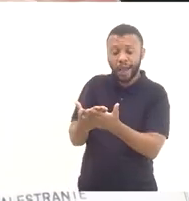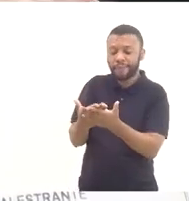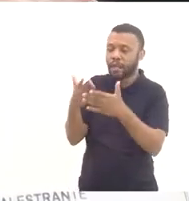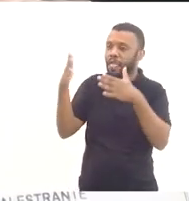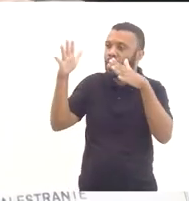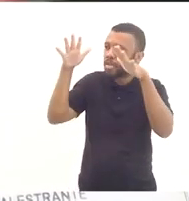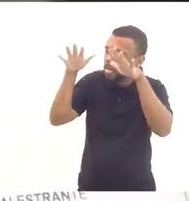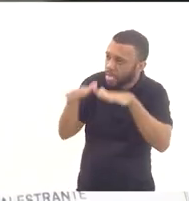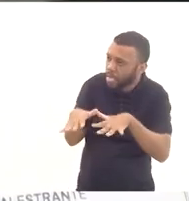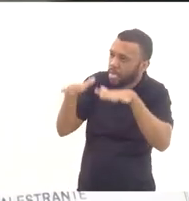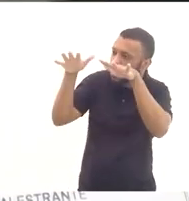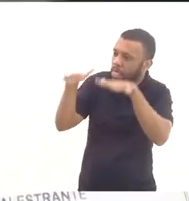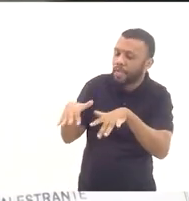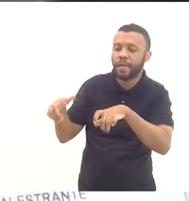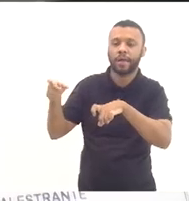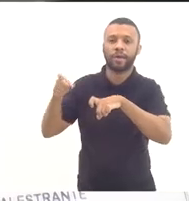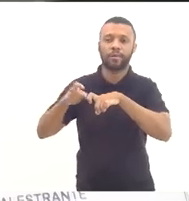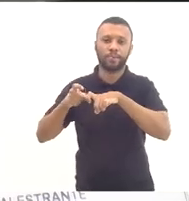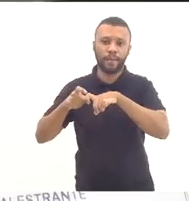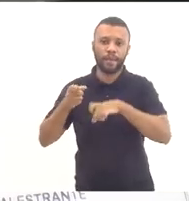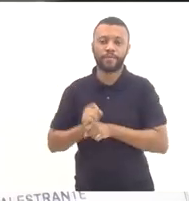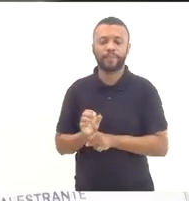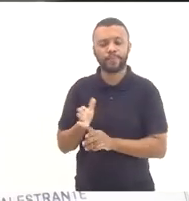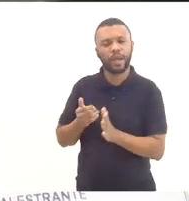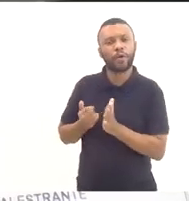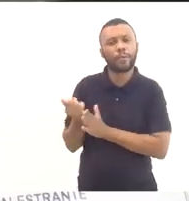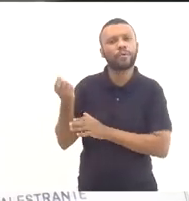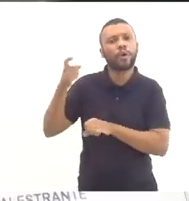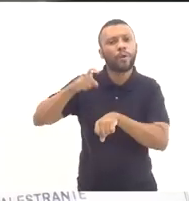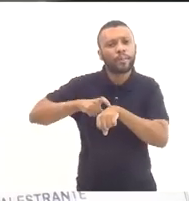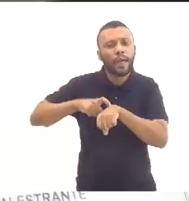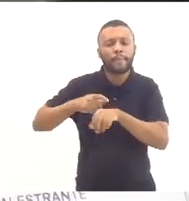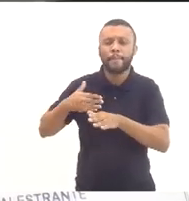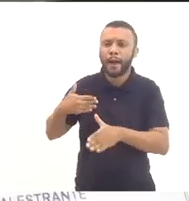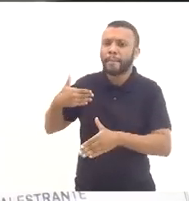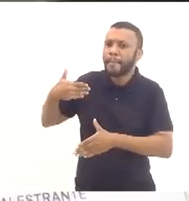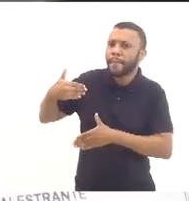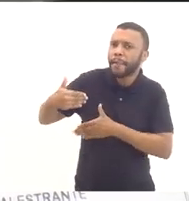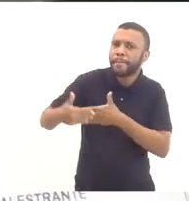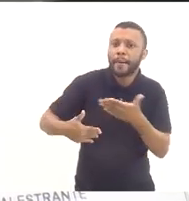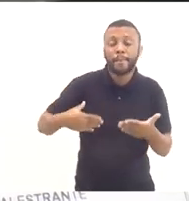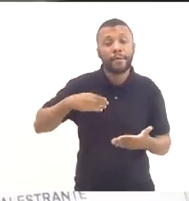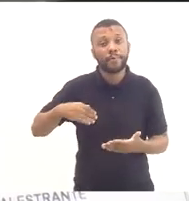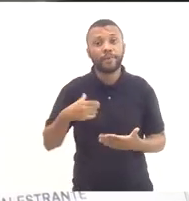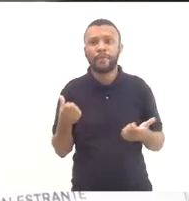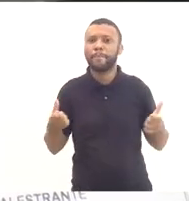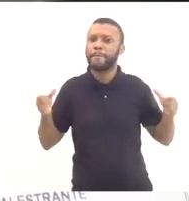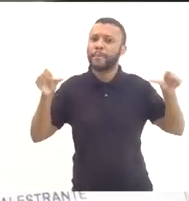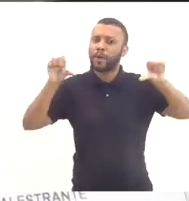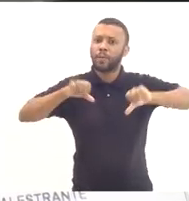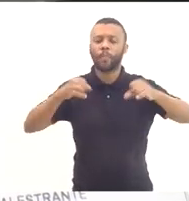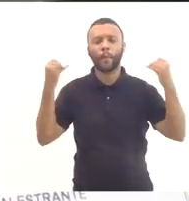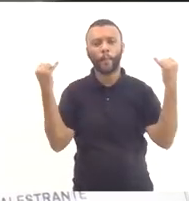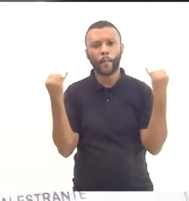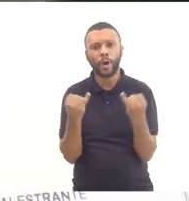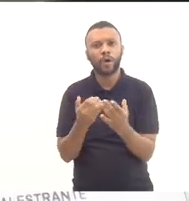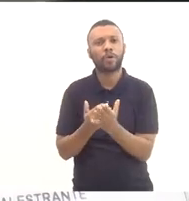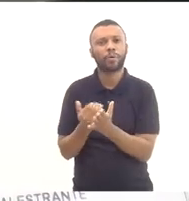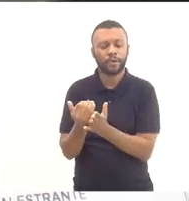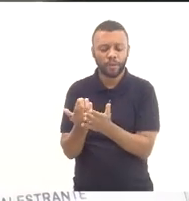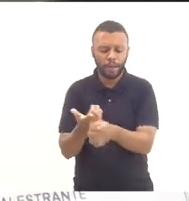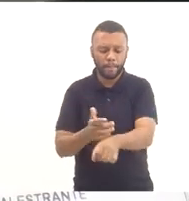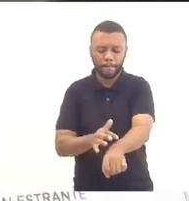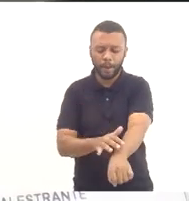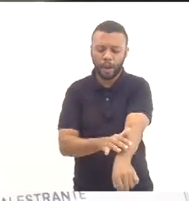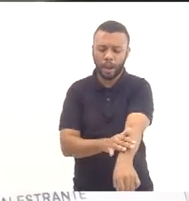piamente nos médicos E aí meu começou o tempo passar meu filho piorando perdendo peso começar aparecer ferida no corpo